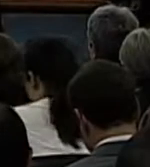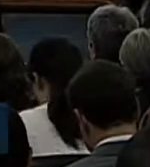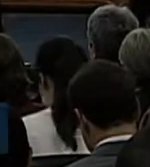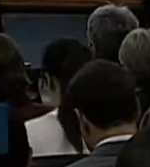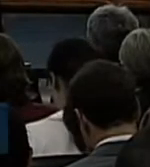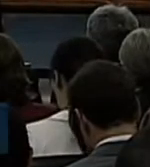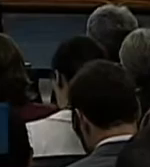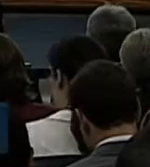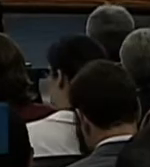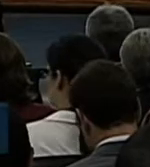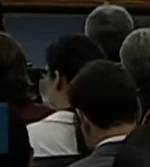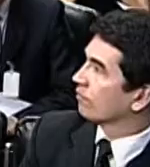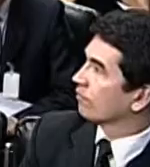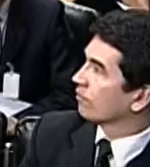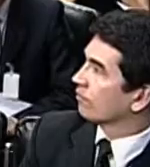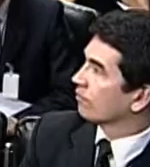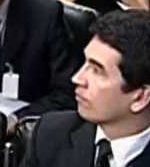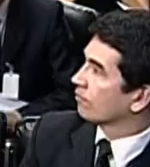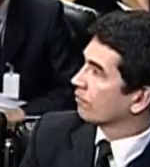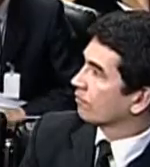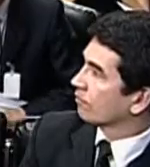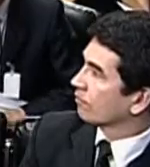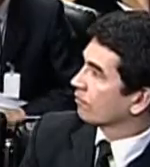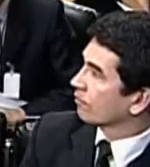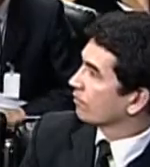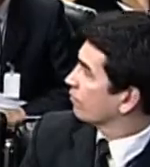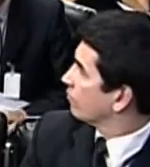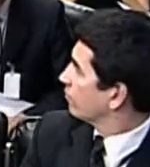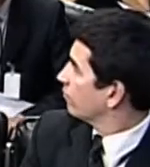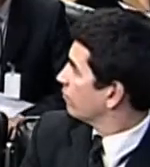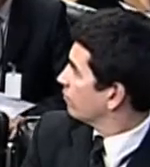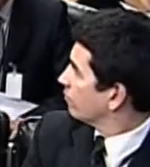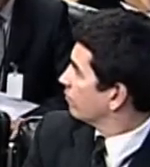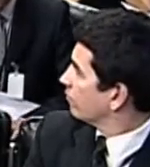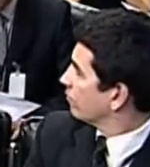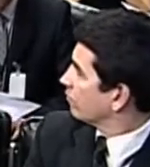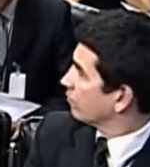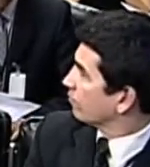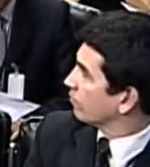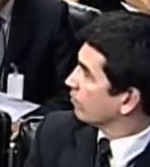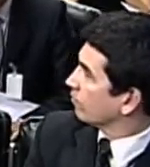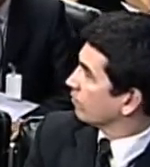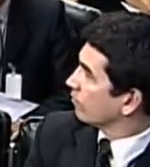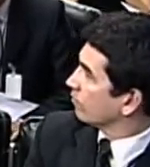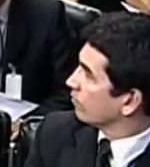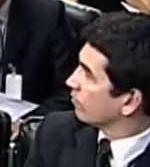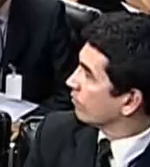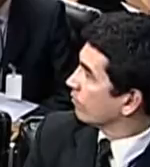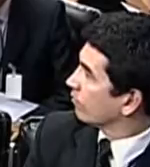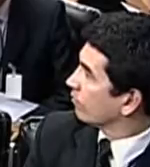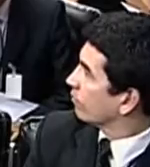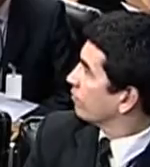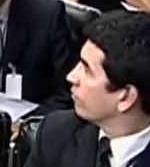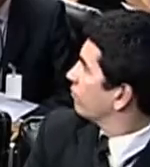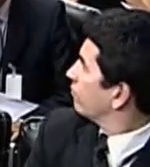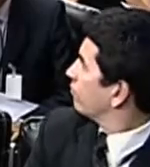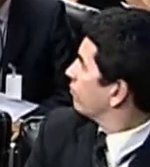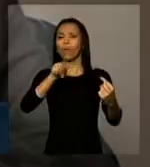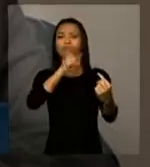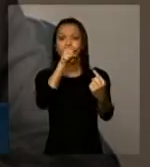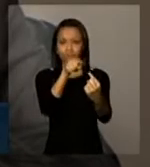Vamos fazer a apresentação da programação orçamentária de 2014. O